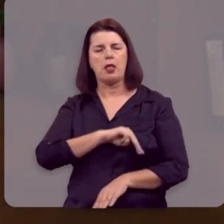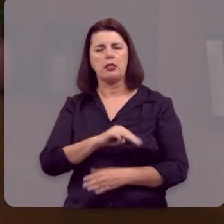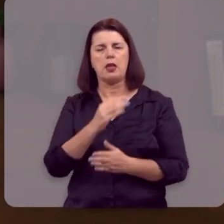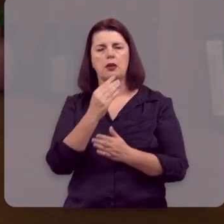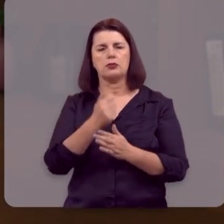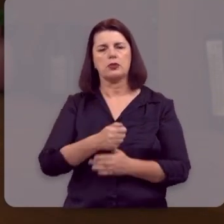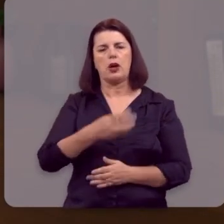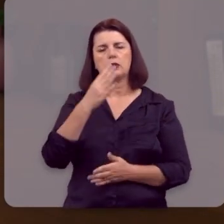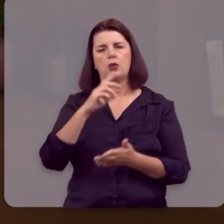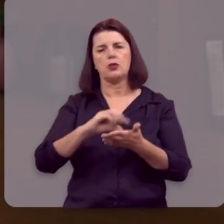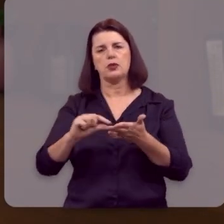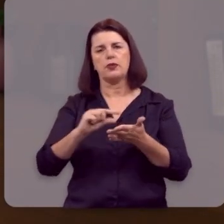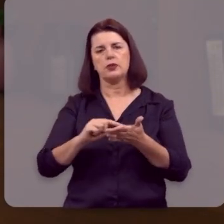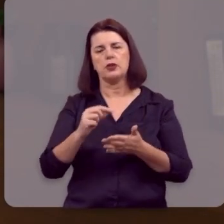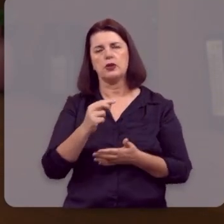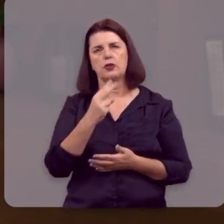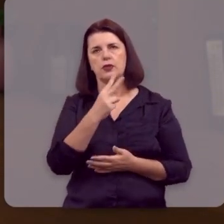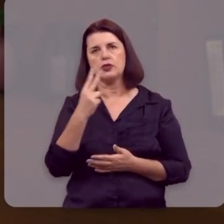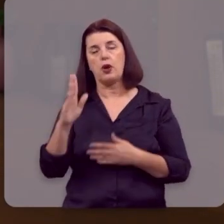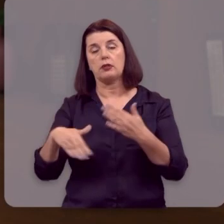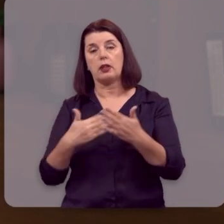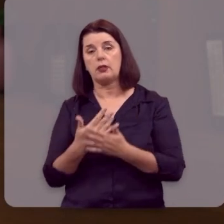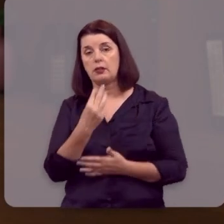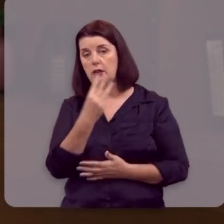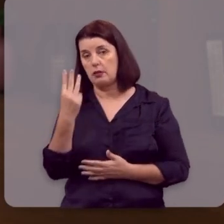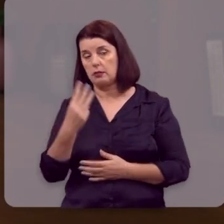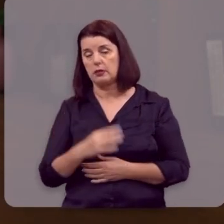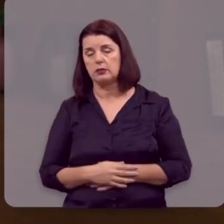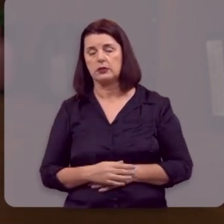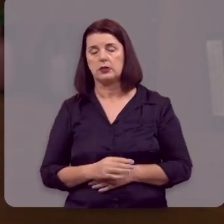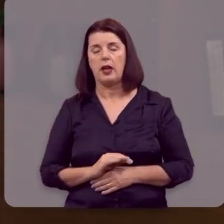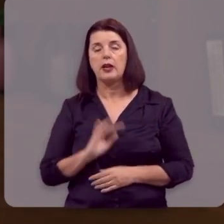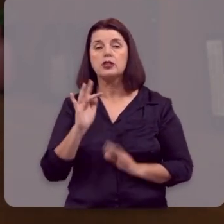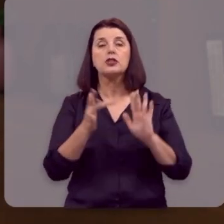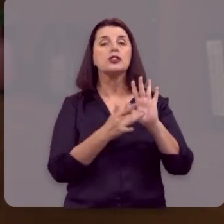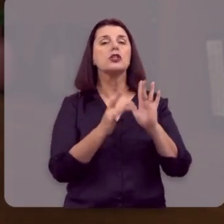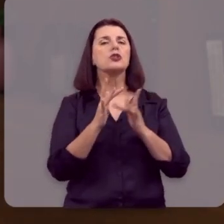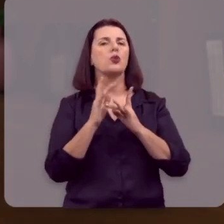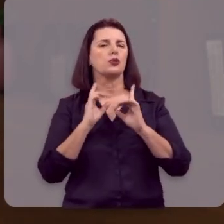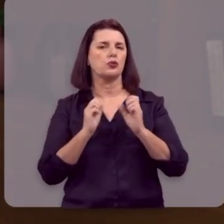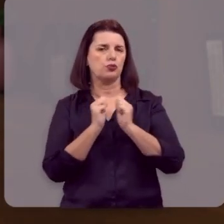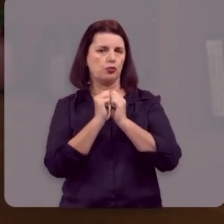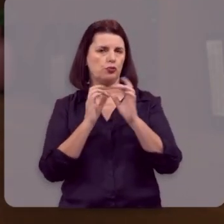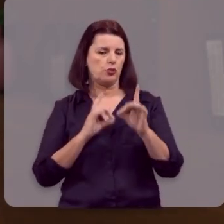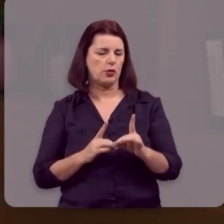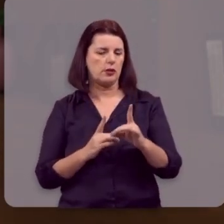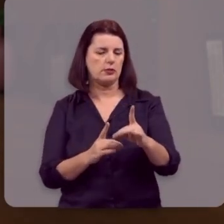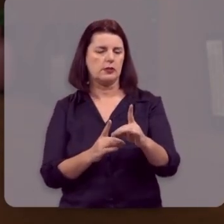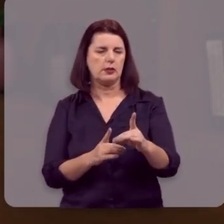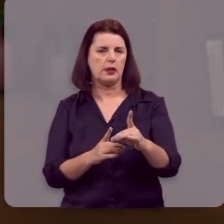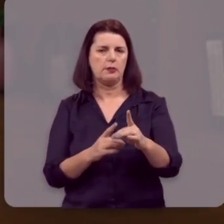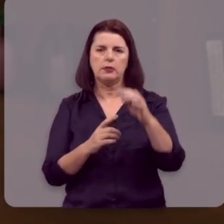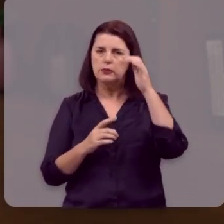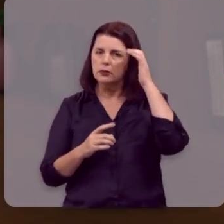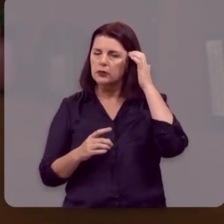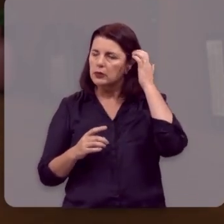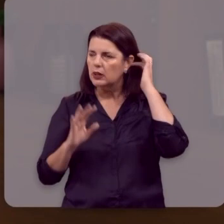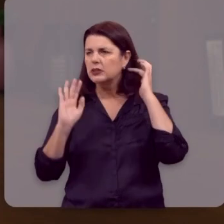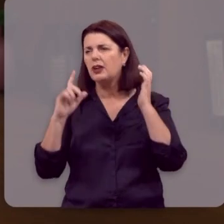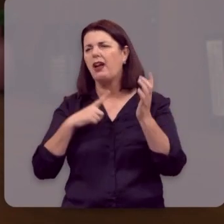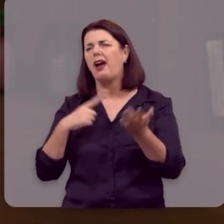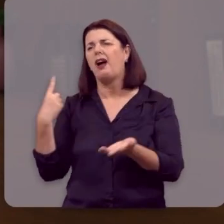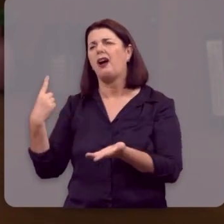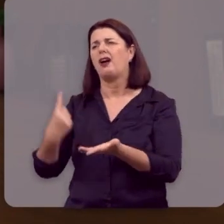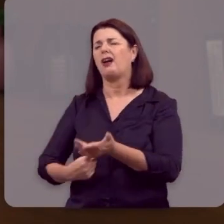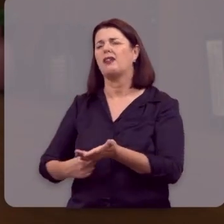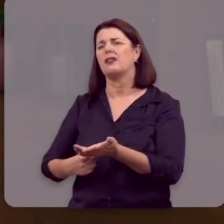14, 22 a 33, é que Jesus e os discípulos tinham acabado de receber uma trágica